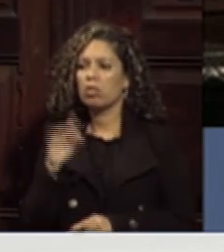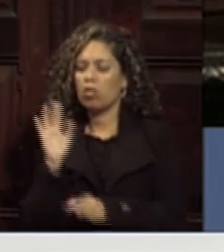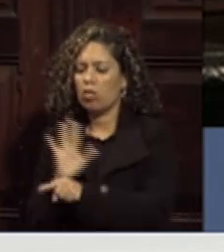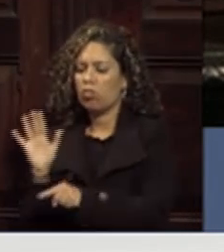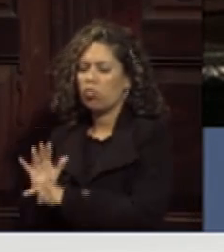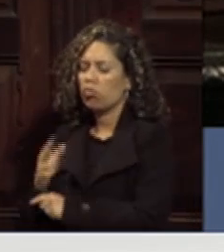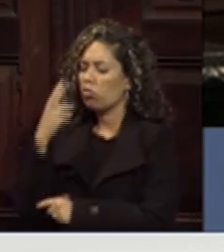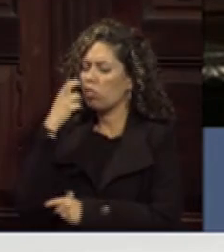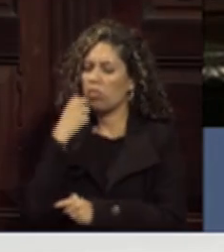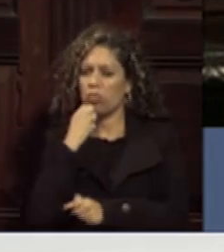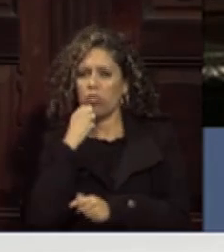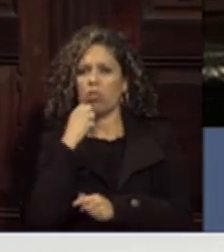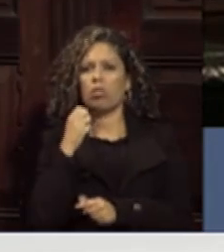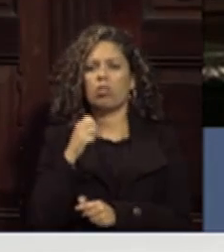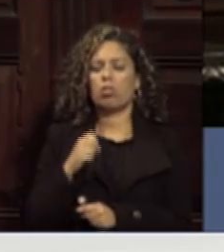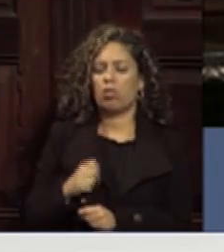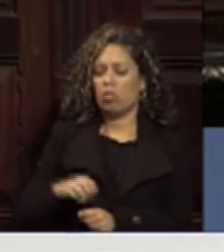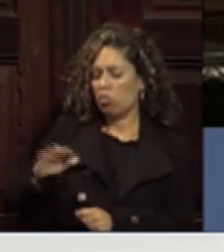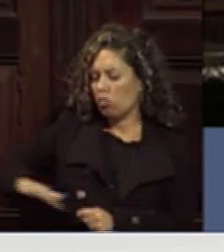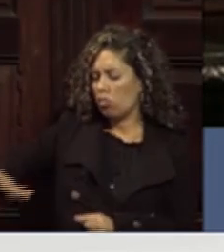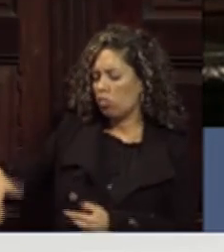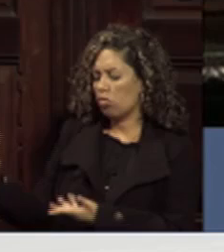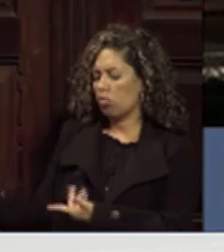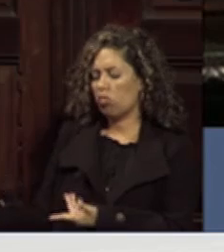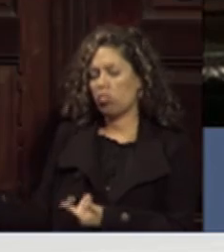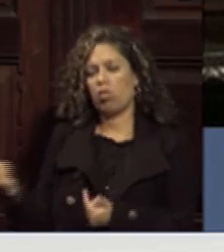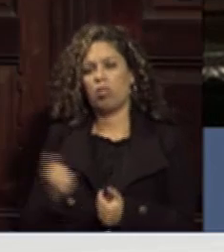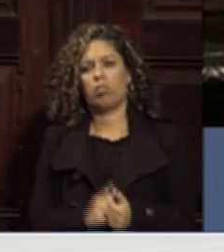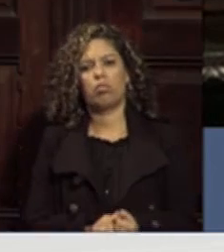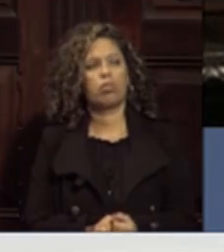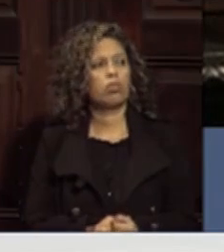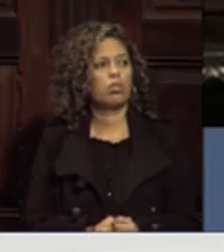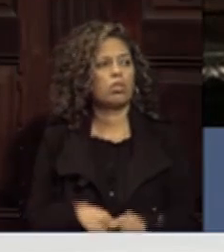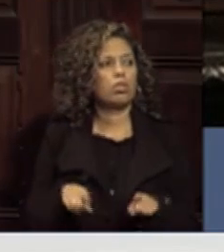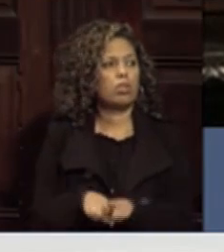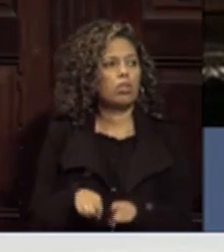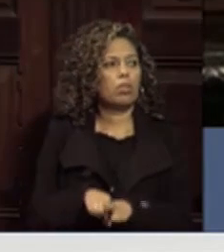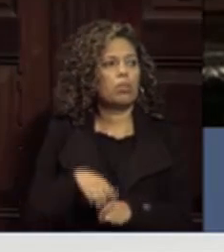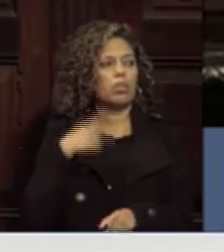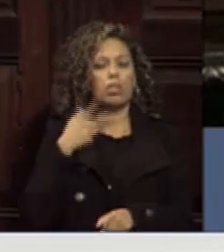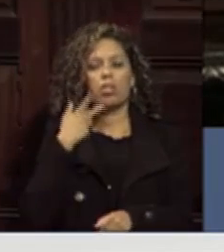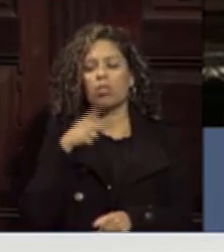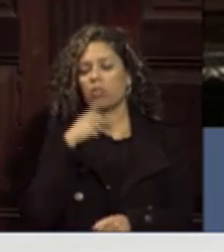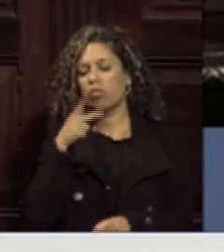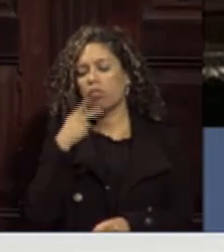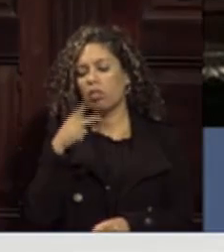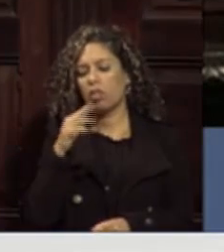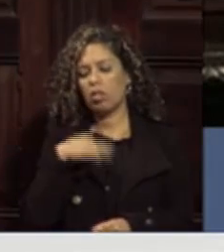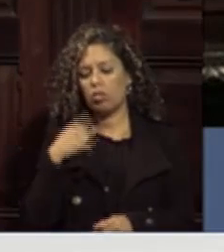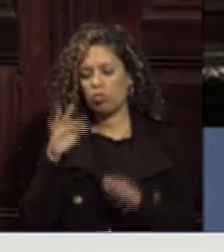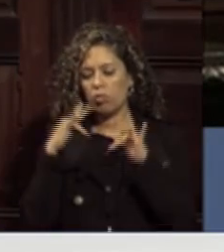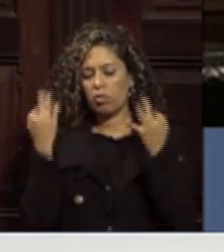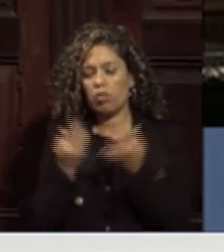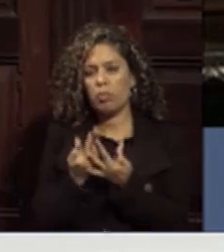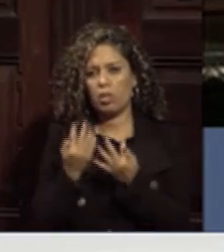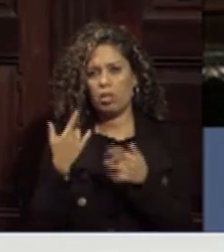de adoção. E aqui registro um casal que é um casal muito especial na minha cidade de